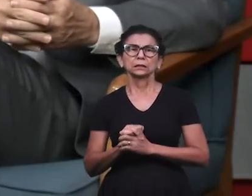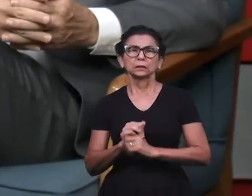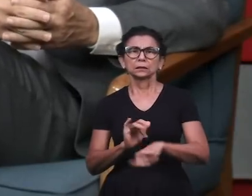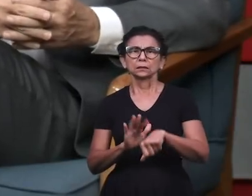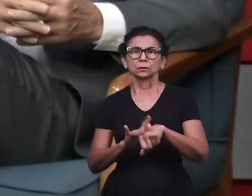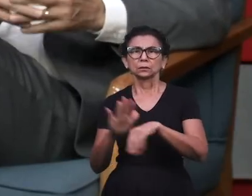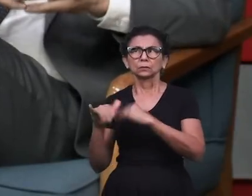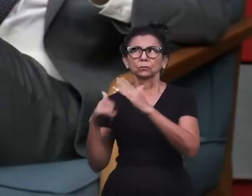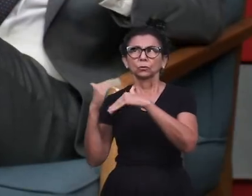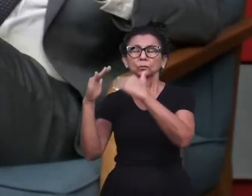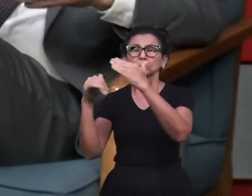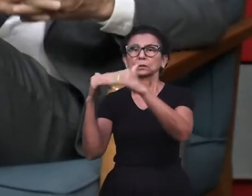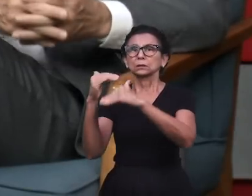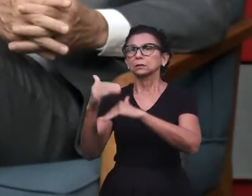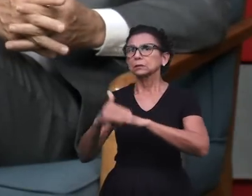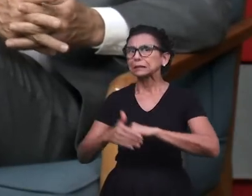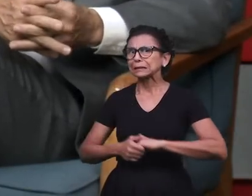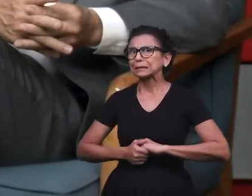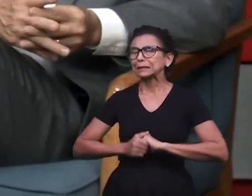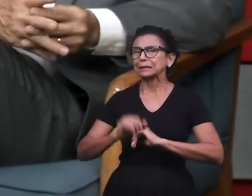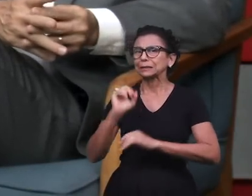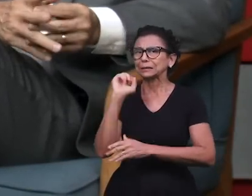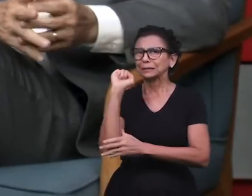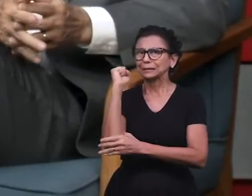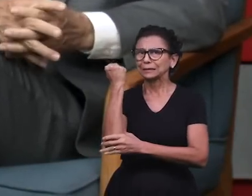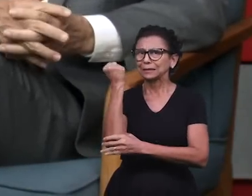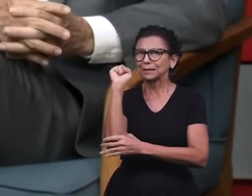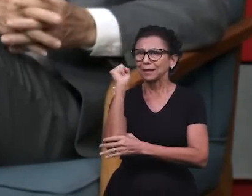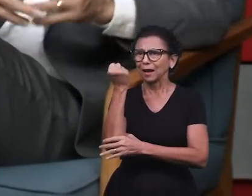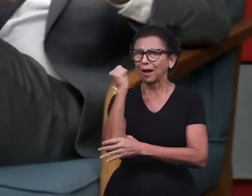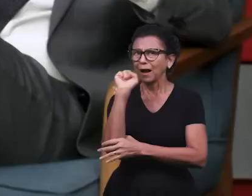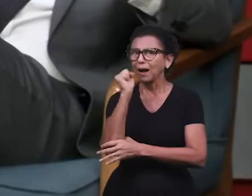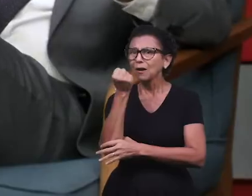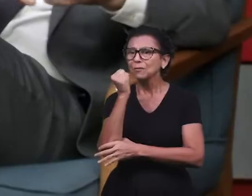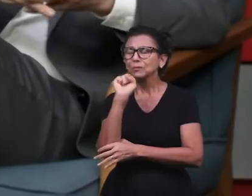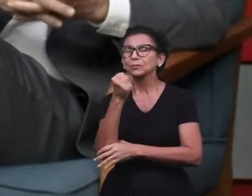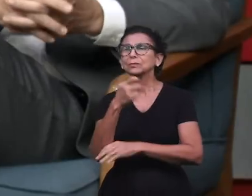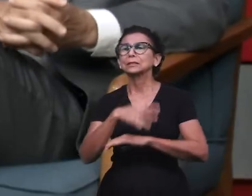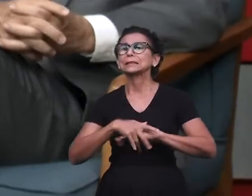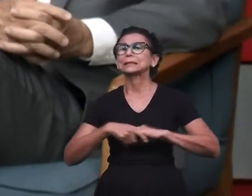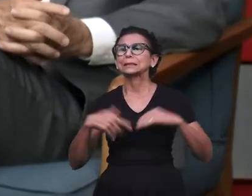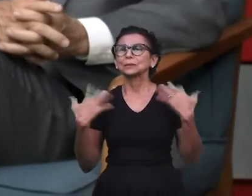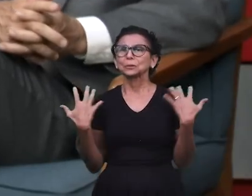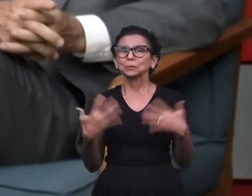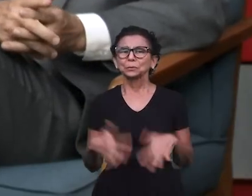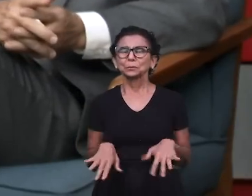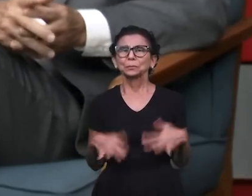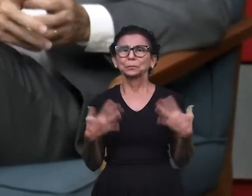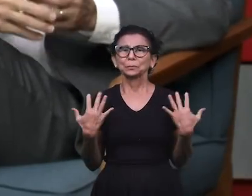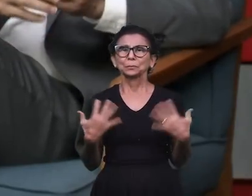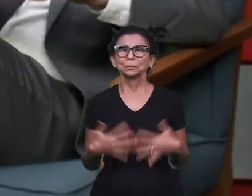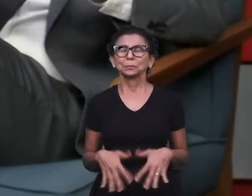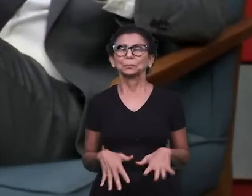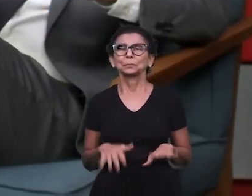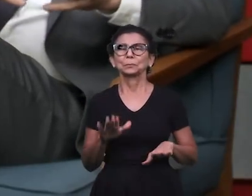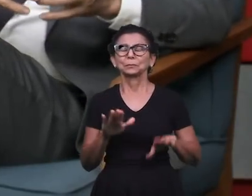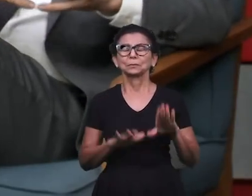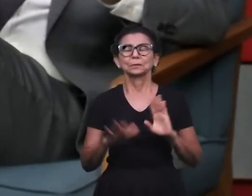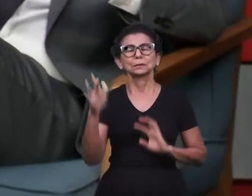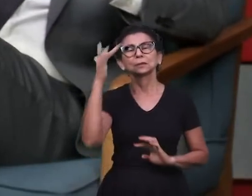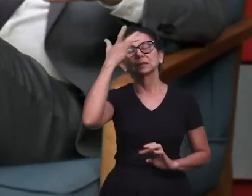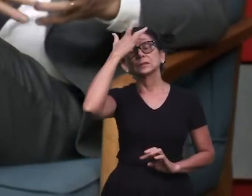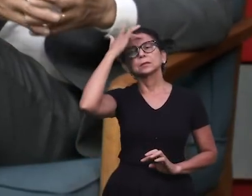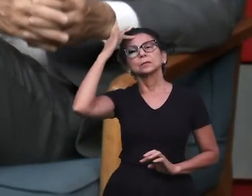evoluir, ela pode chegar a fases mais graves, a formas mais graves. As pessoas, às